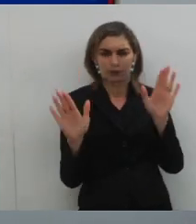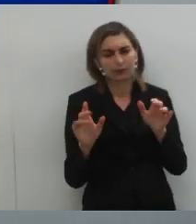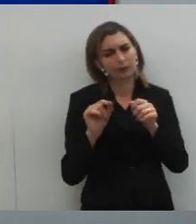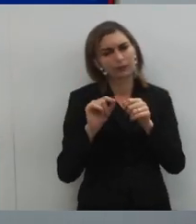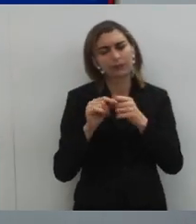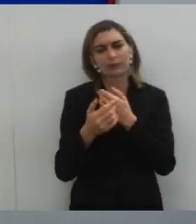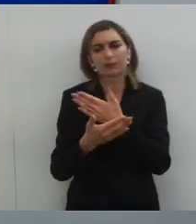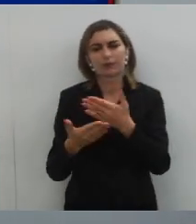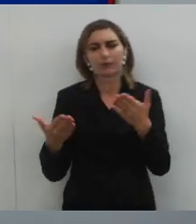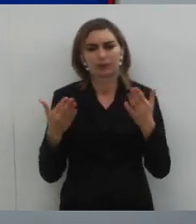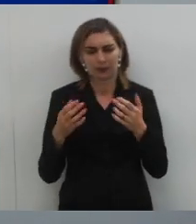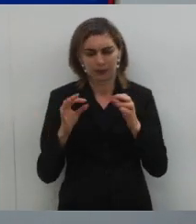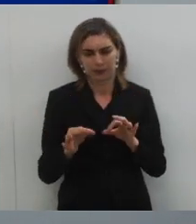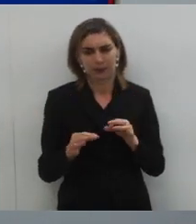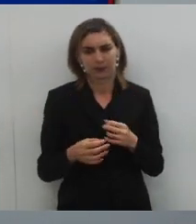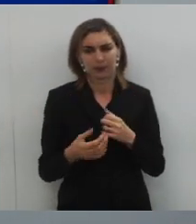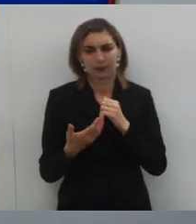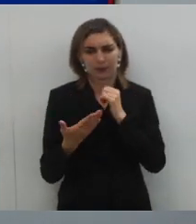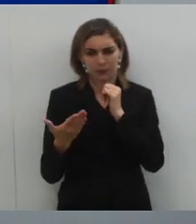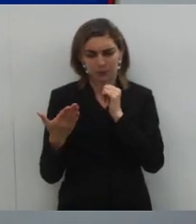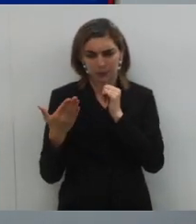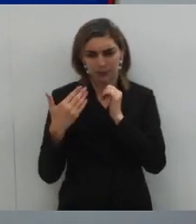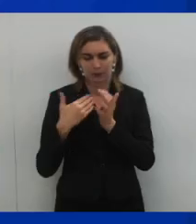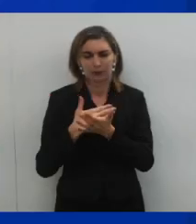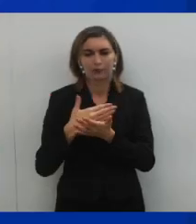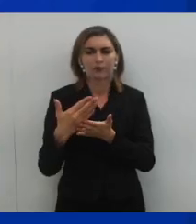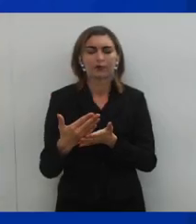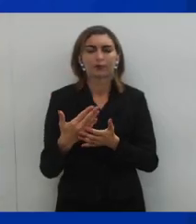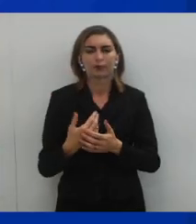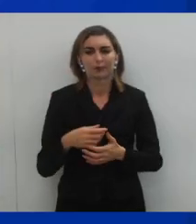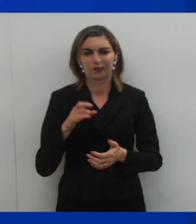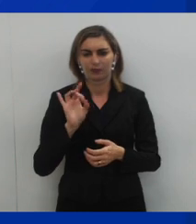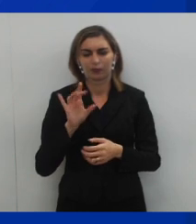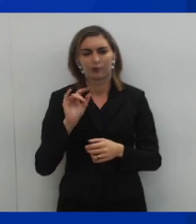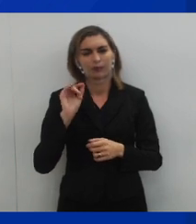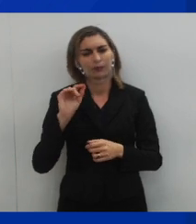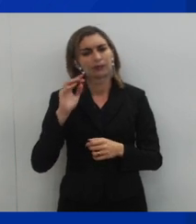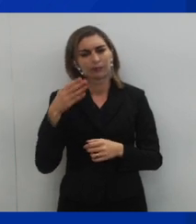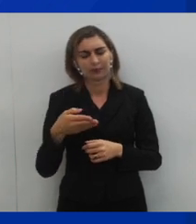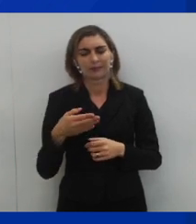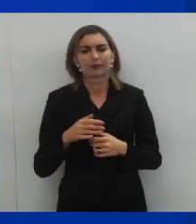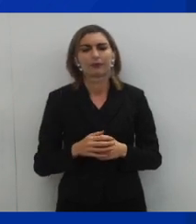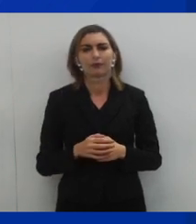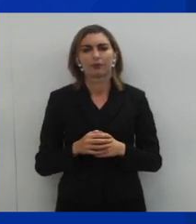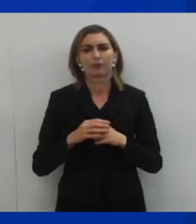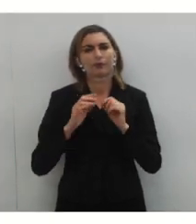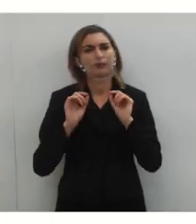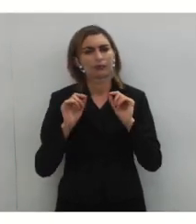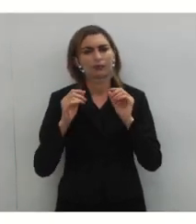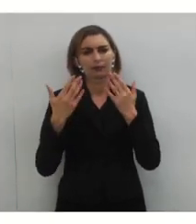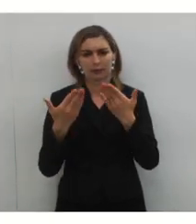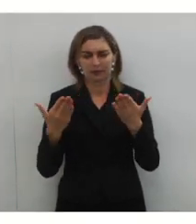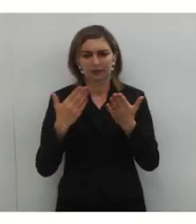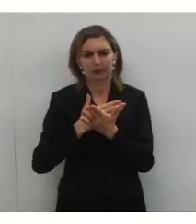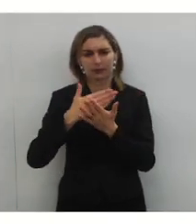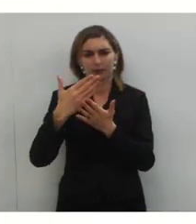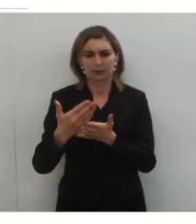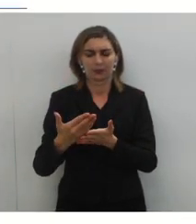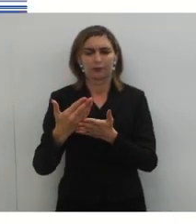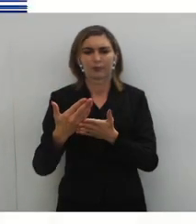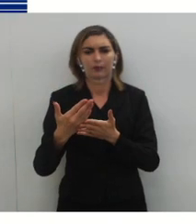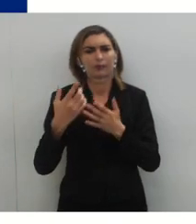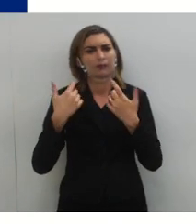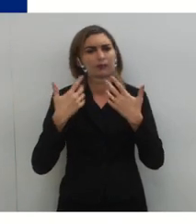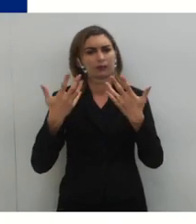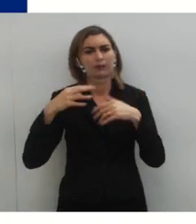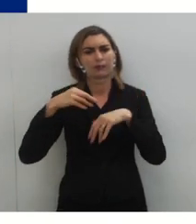fazer isso, tá certo? Então vamos iniciar. Só que para iniciarmos,